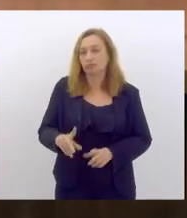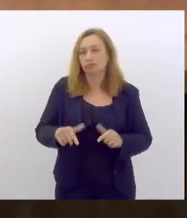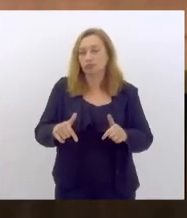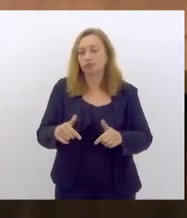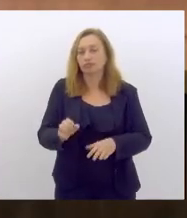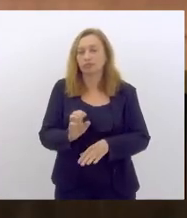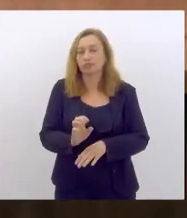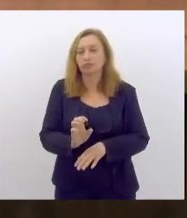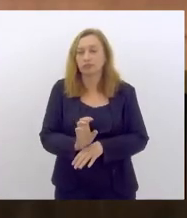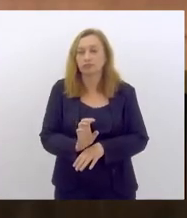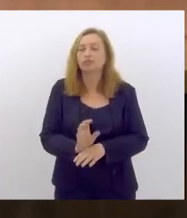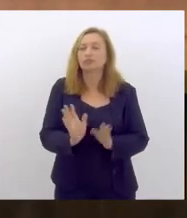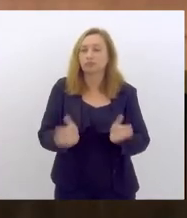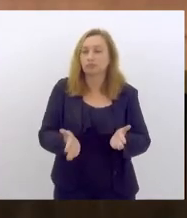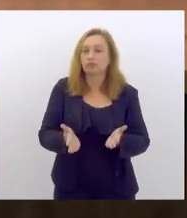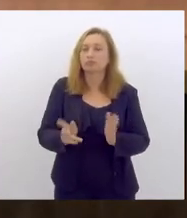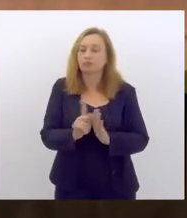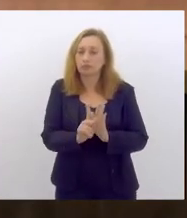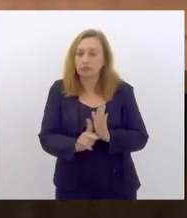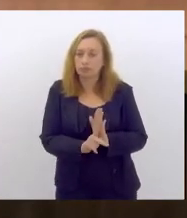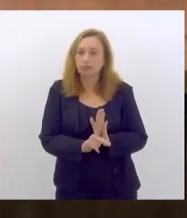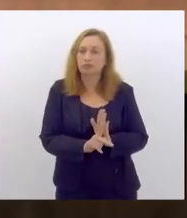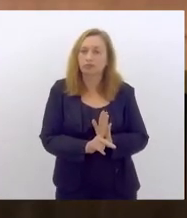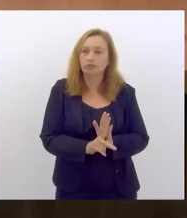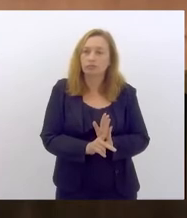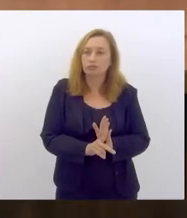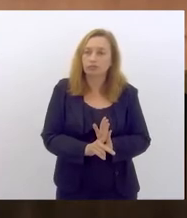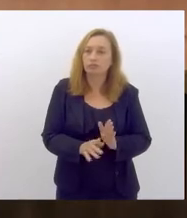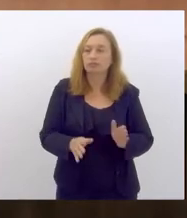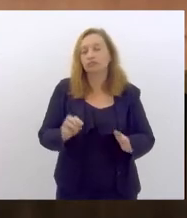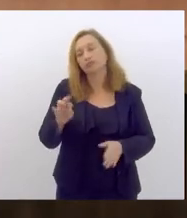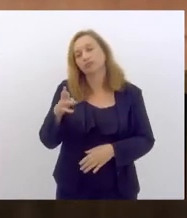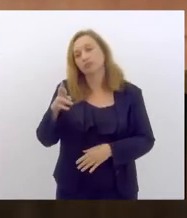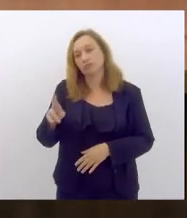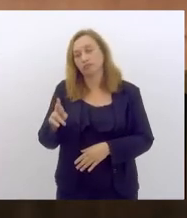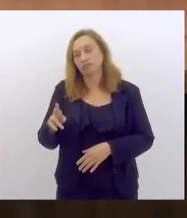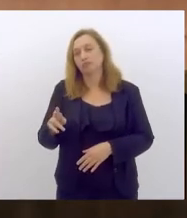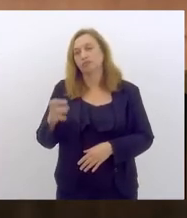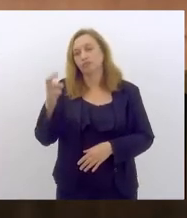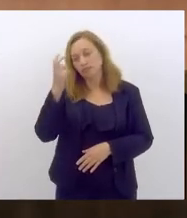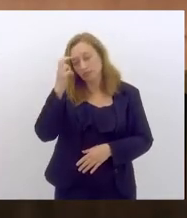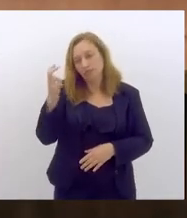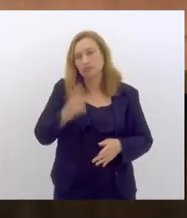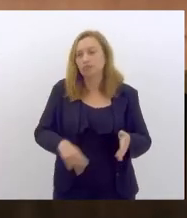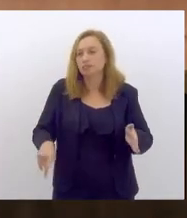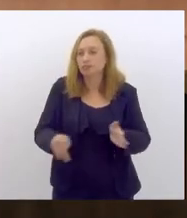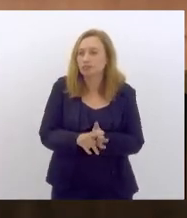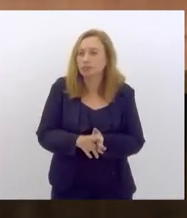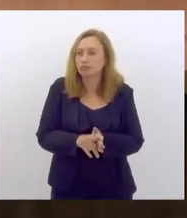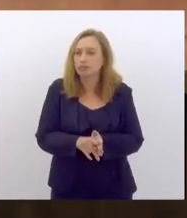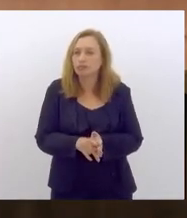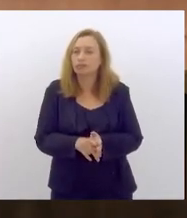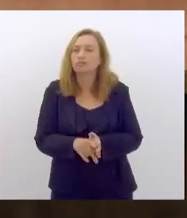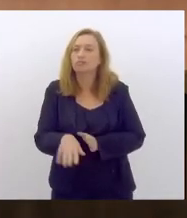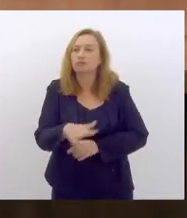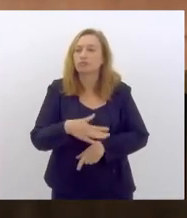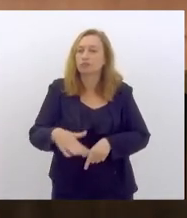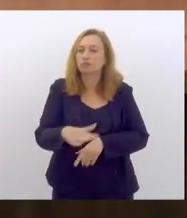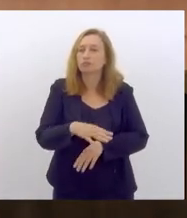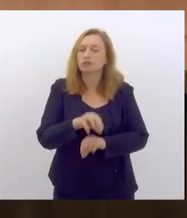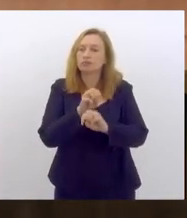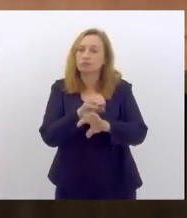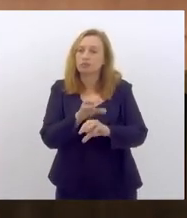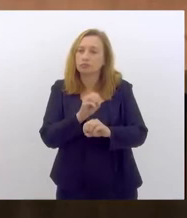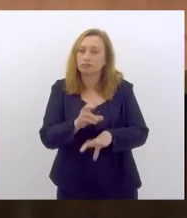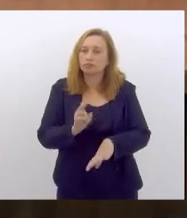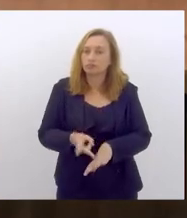com esse projeto aprovado hoje, tem a previsão de que os animadores culturais façam parte das carreiras da educação de forma